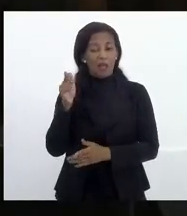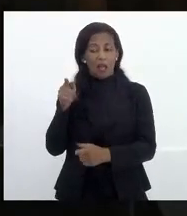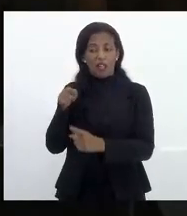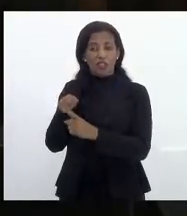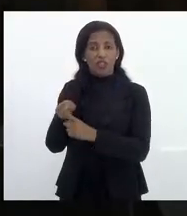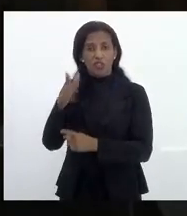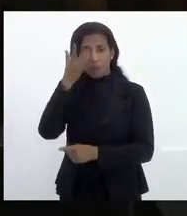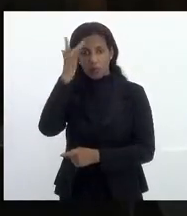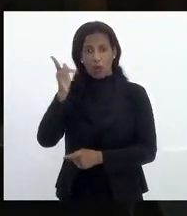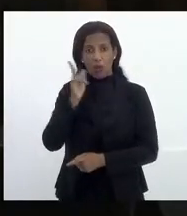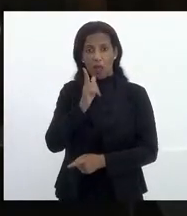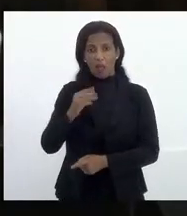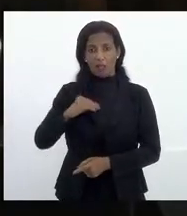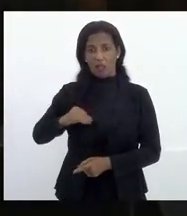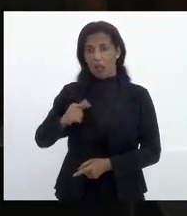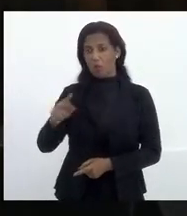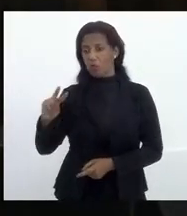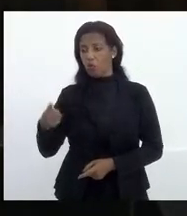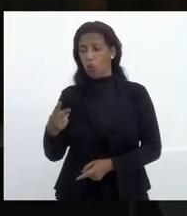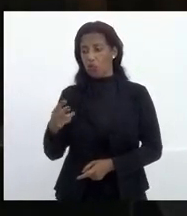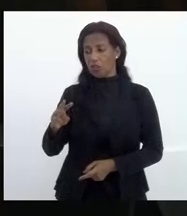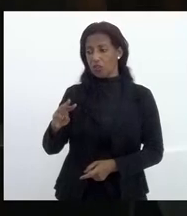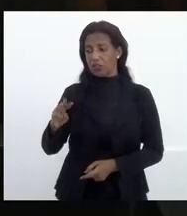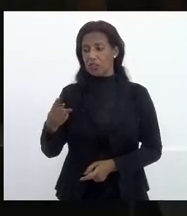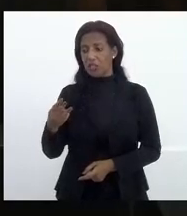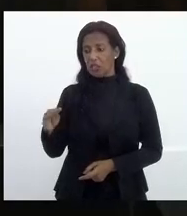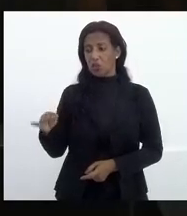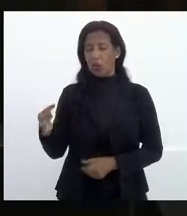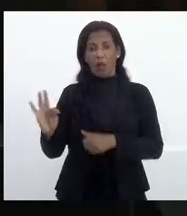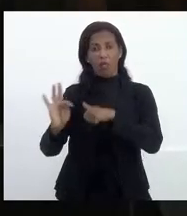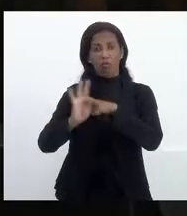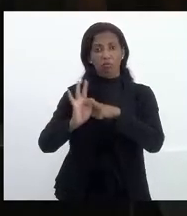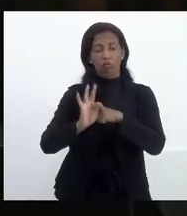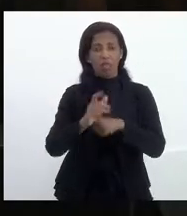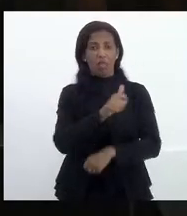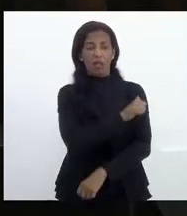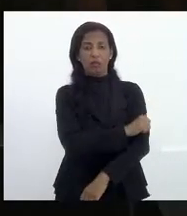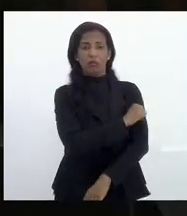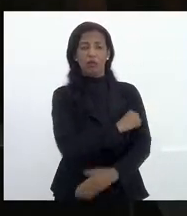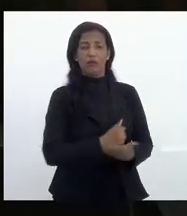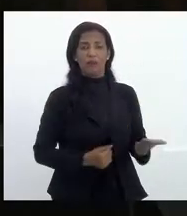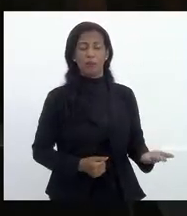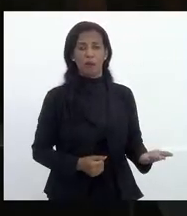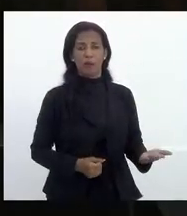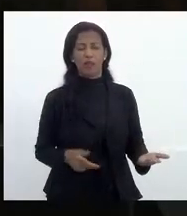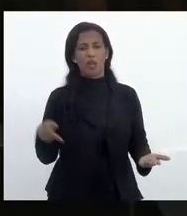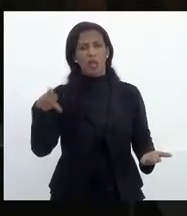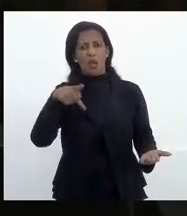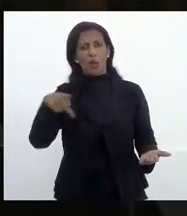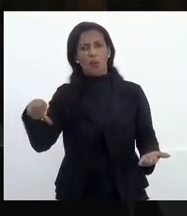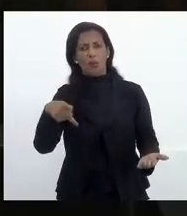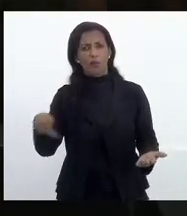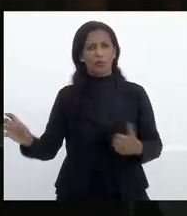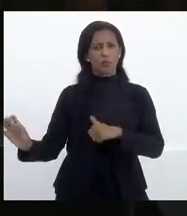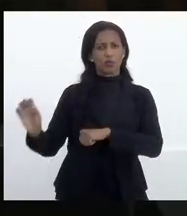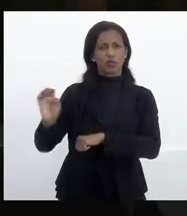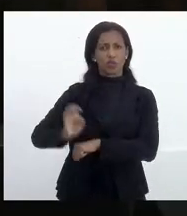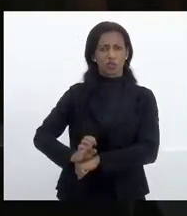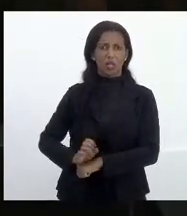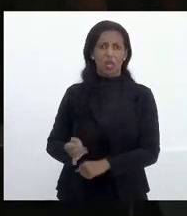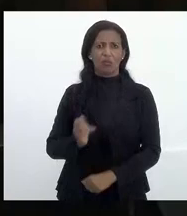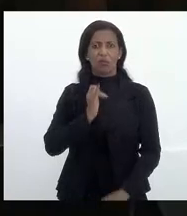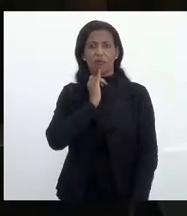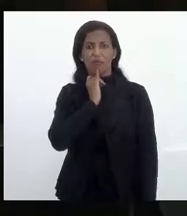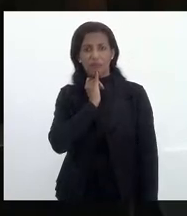quem ganha três tem ganha quatro é o técnico de enfermagem é o professor do Estado que